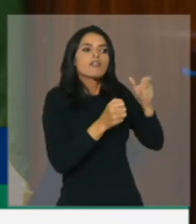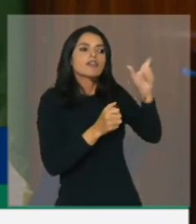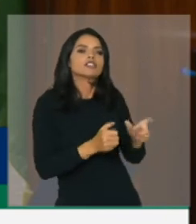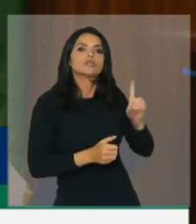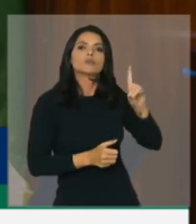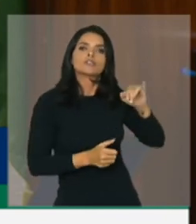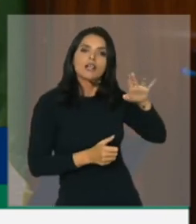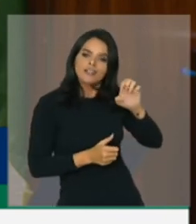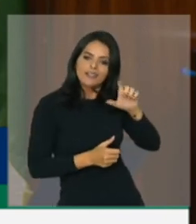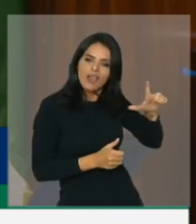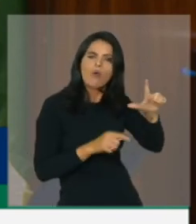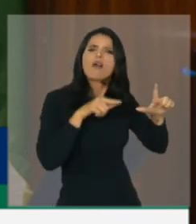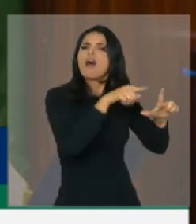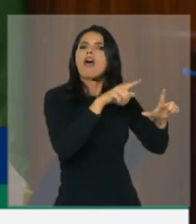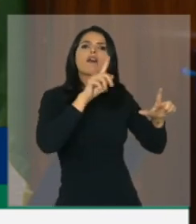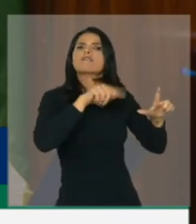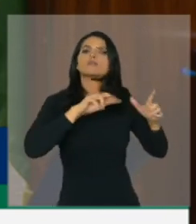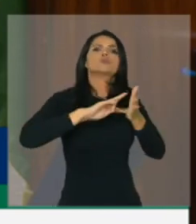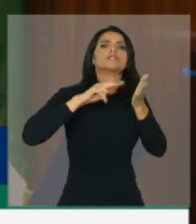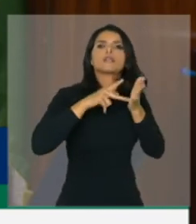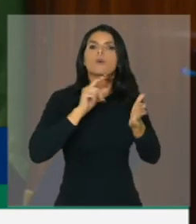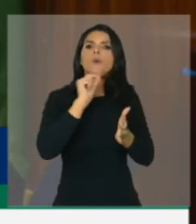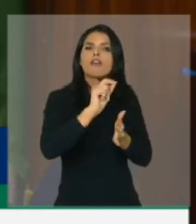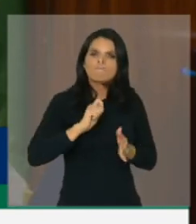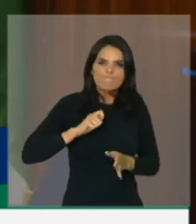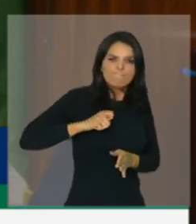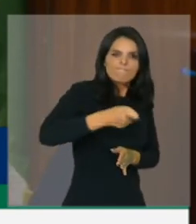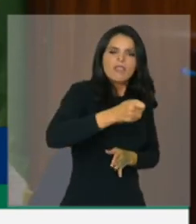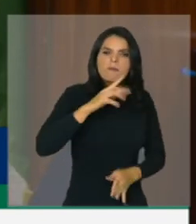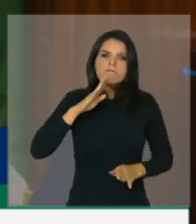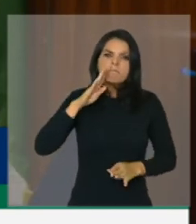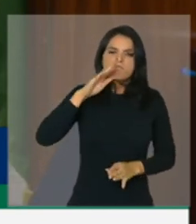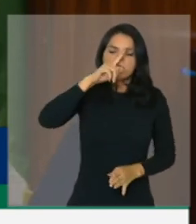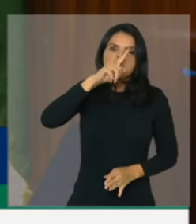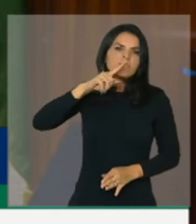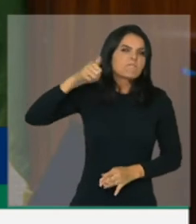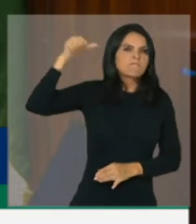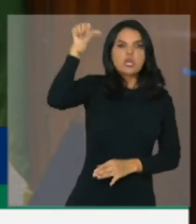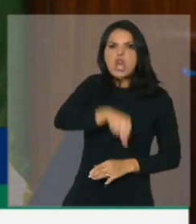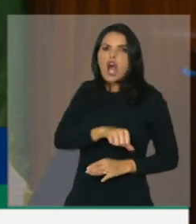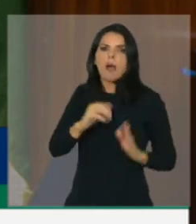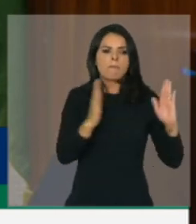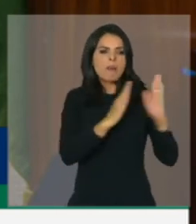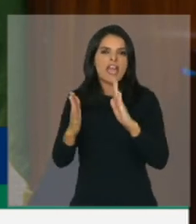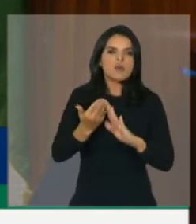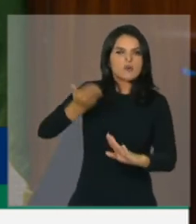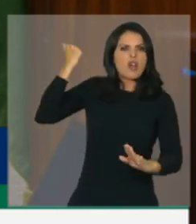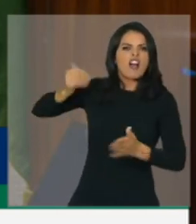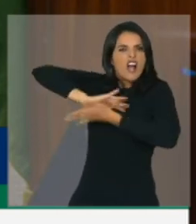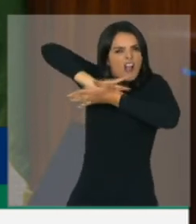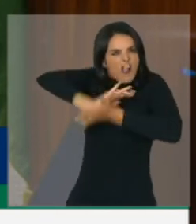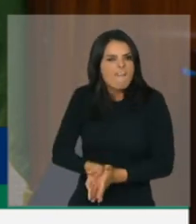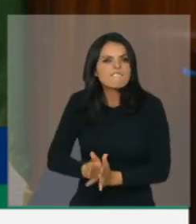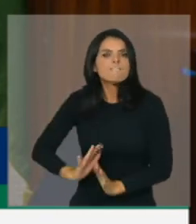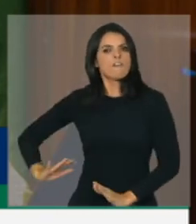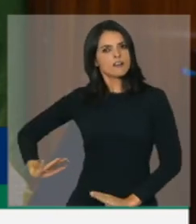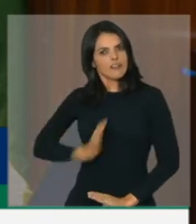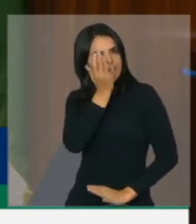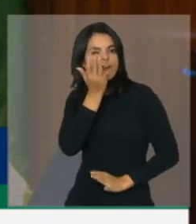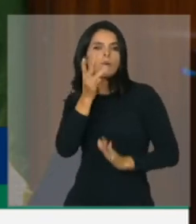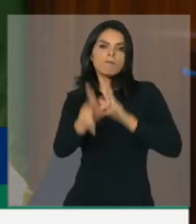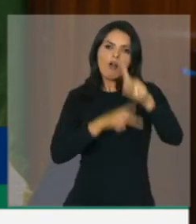deputado Daniel Silveira, representam um dos piores períodos, um período nefasto vivido pela